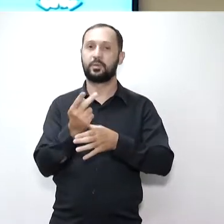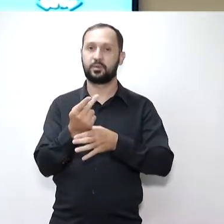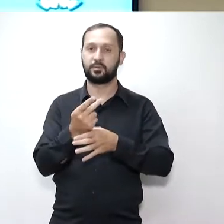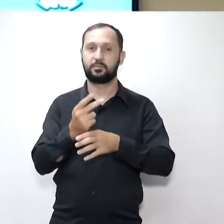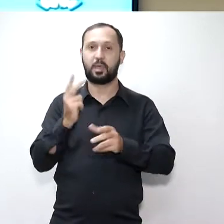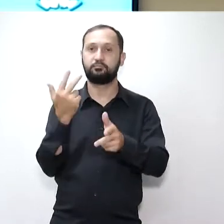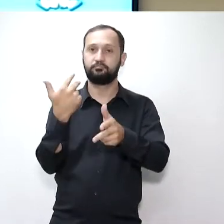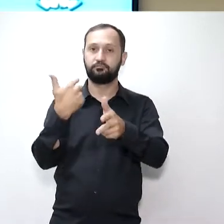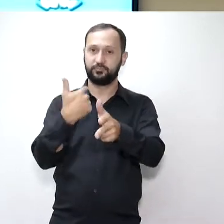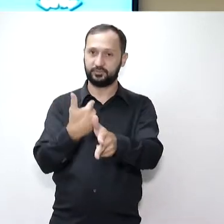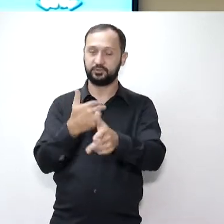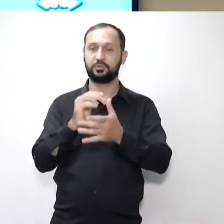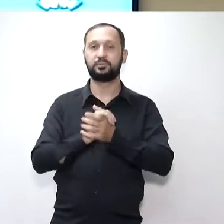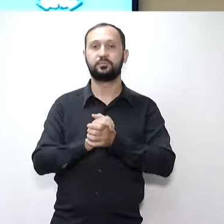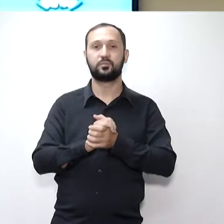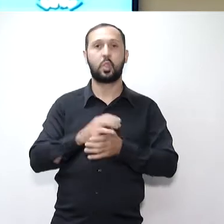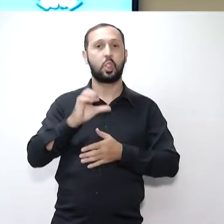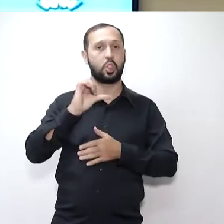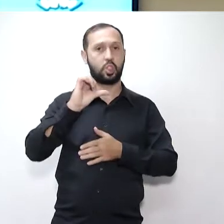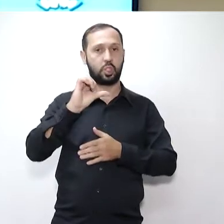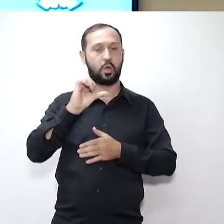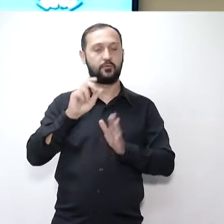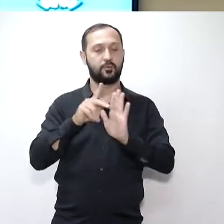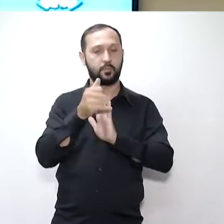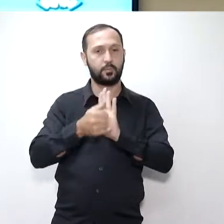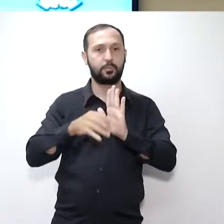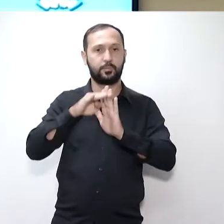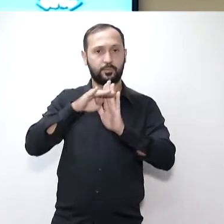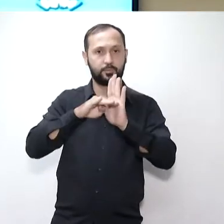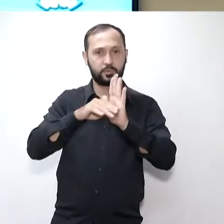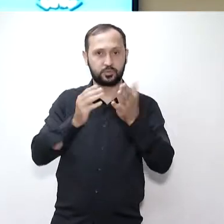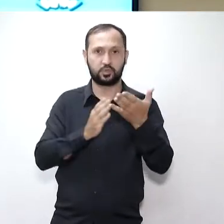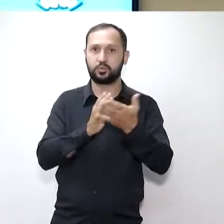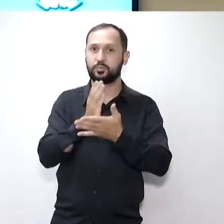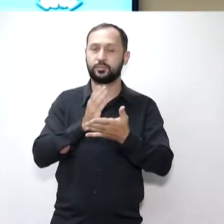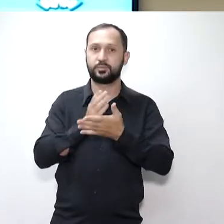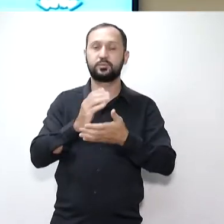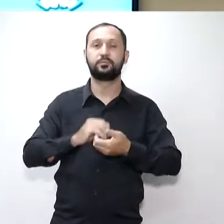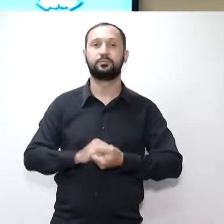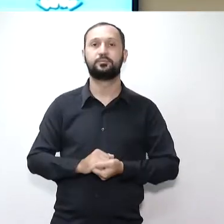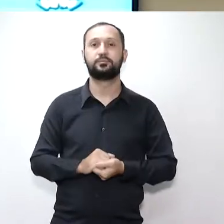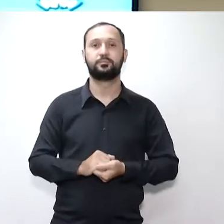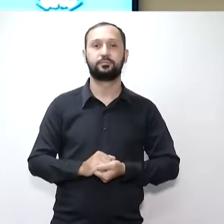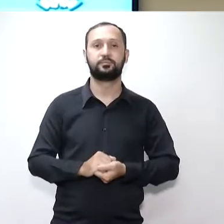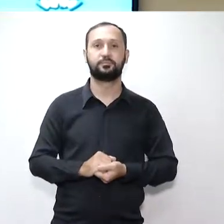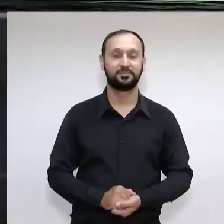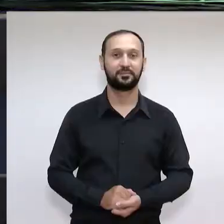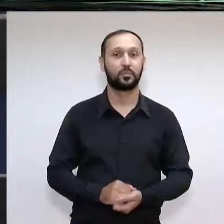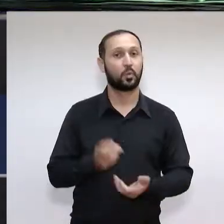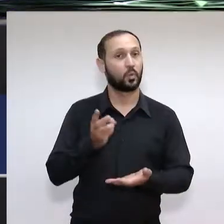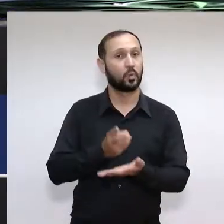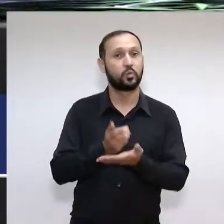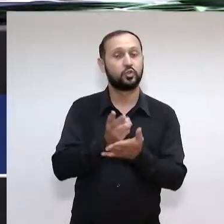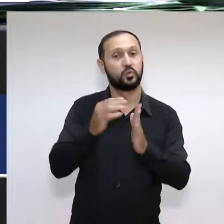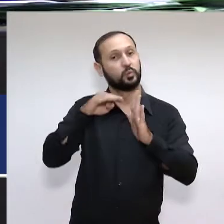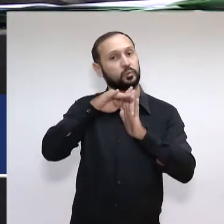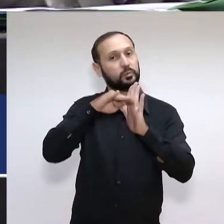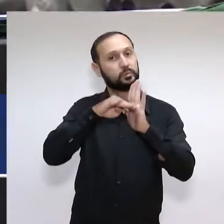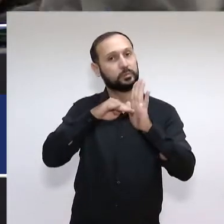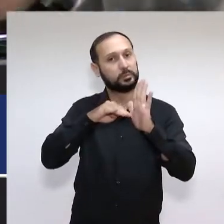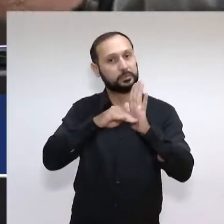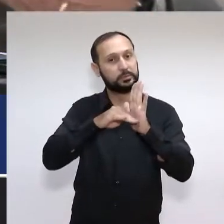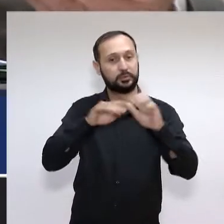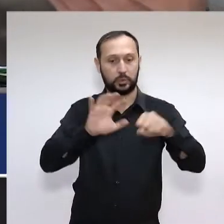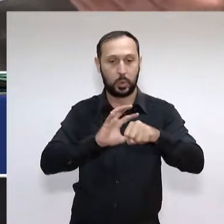utilização de aplicativos de videoconferência. 9 projetos receberam parecer favorável. Seguindo ainda com